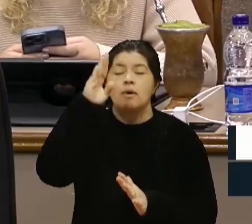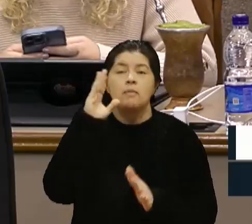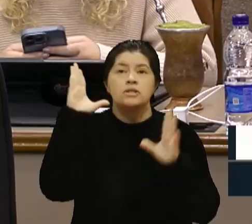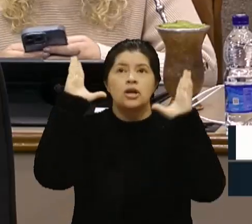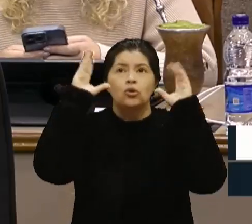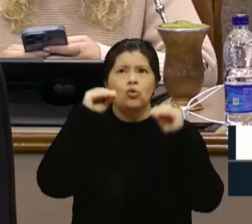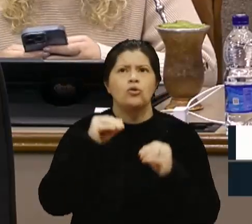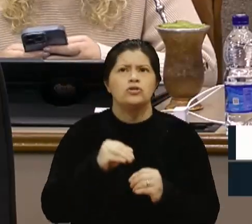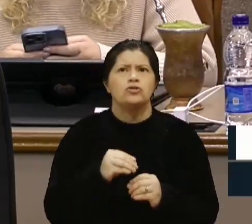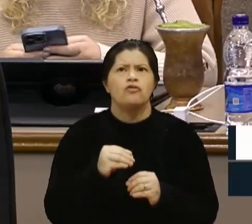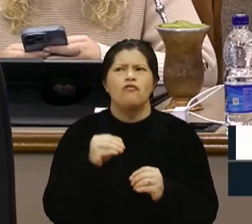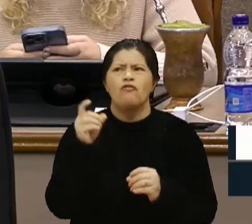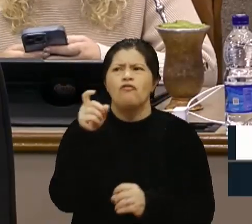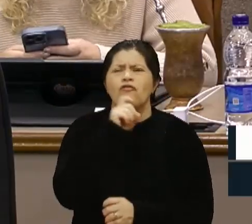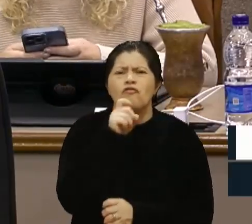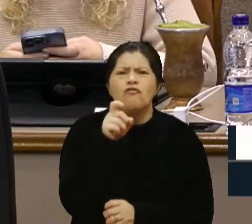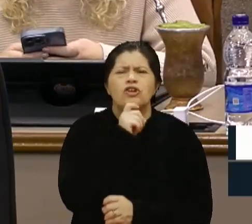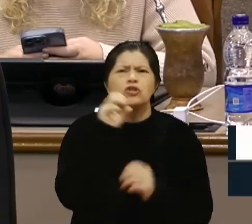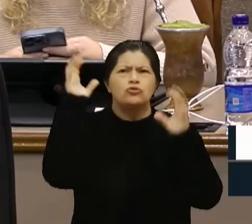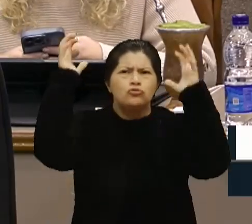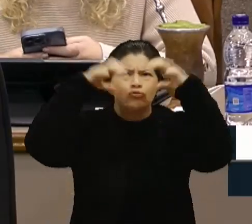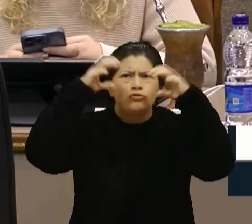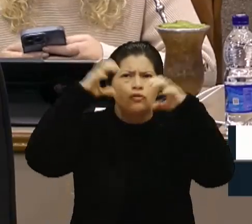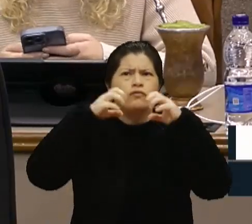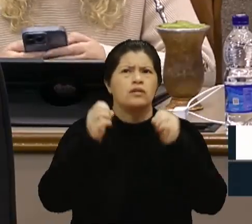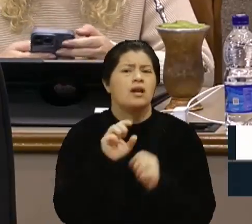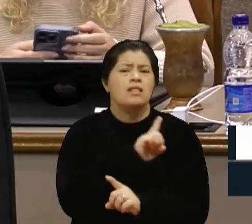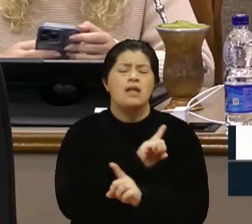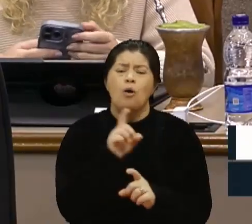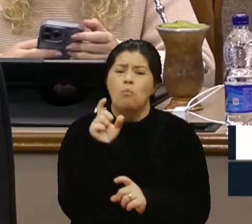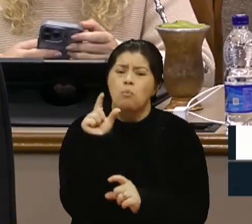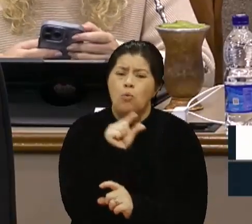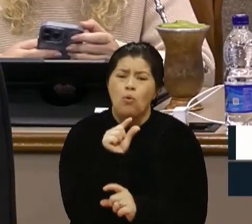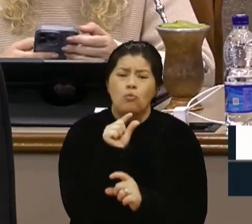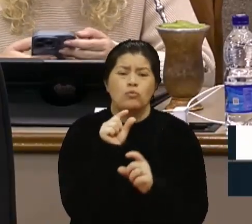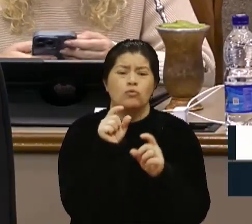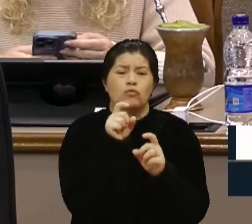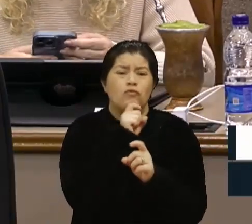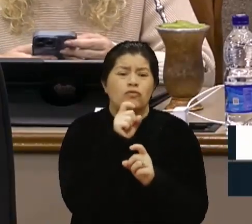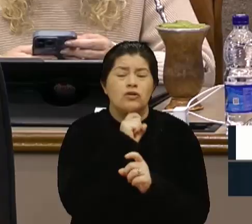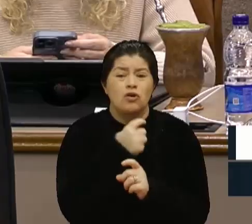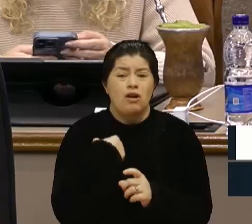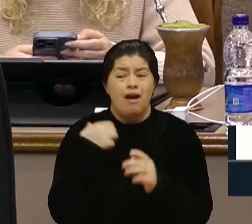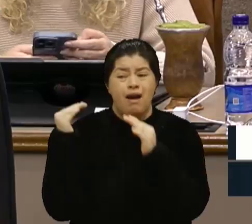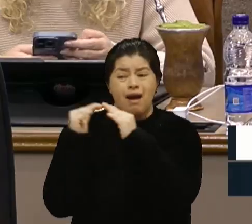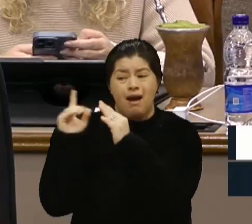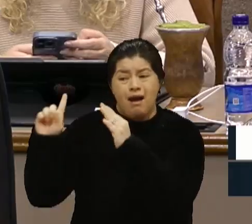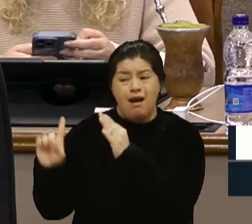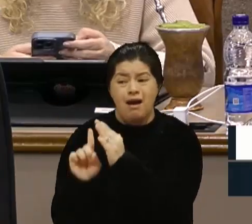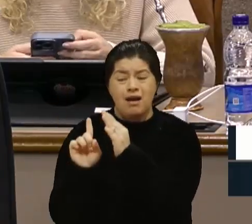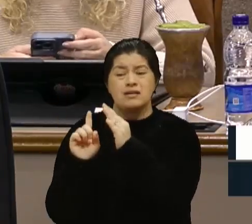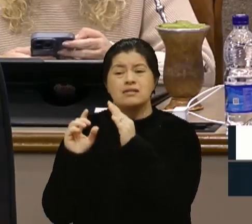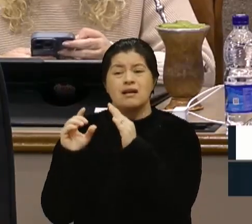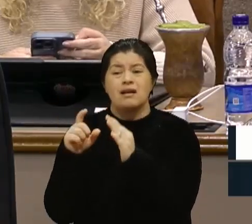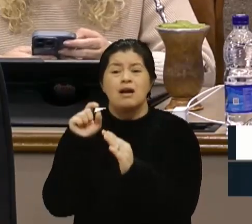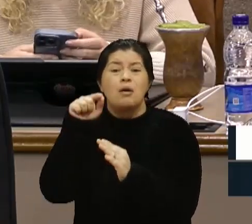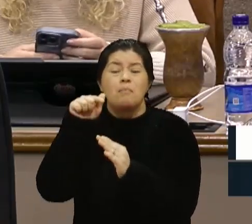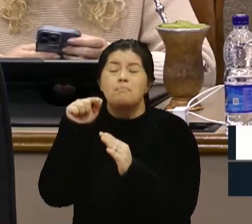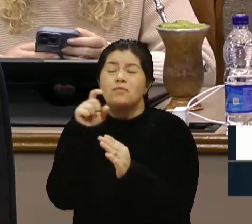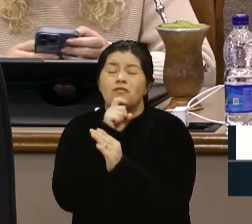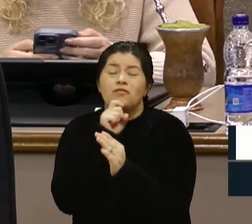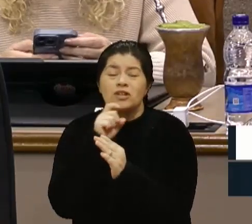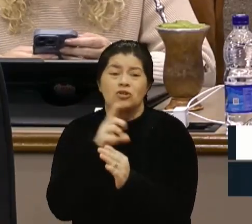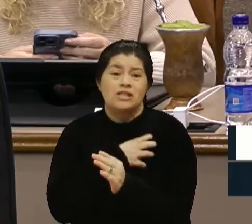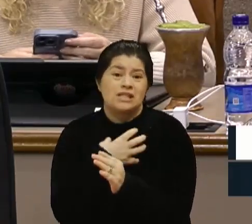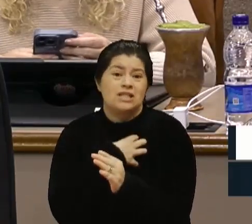vivenciando em momentos com frio, com chuva e muito frio. Não é pouco frio, nós dentro de casa sentimos esse frio, imagina quem está dormindo na rua, né?